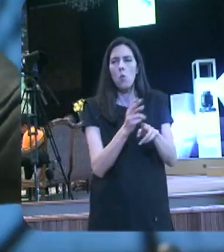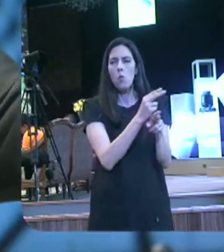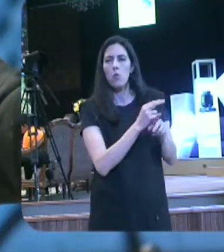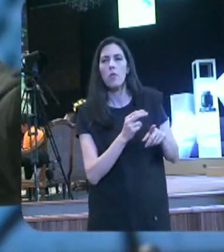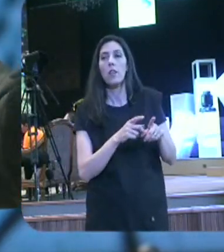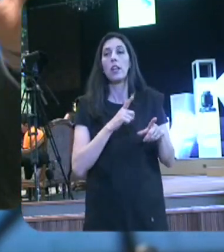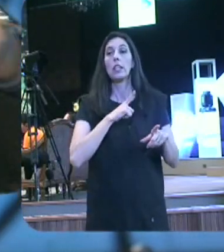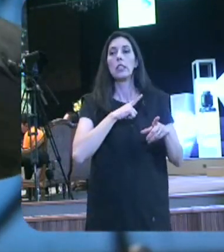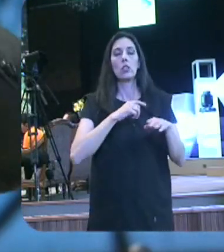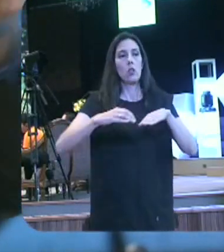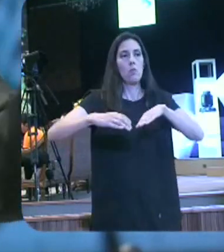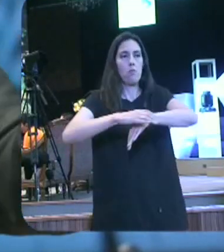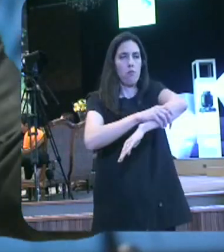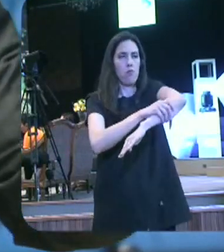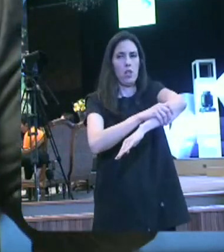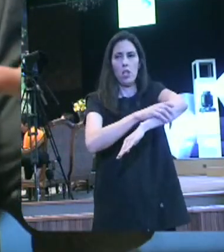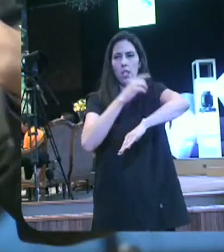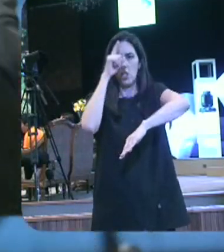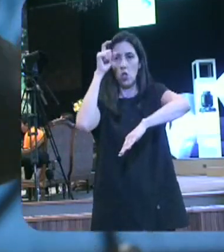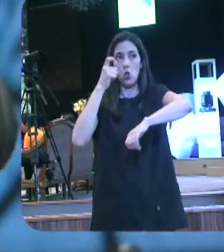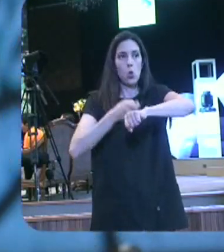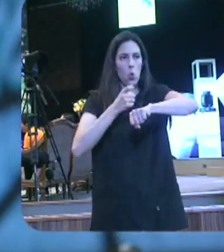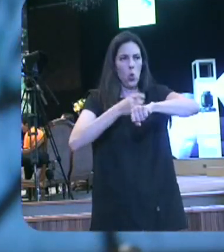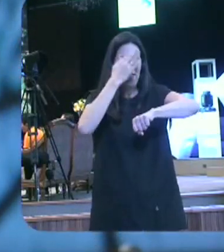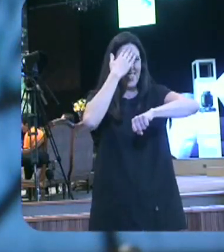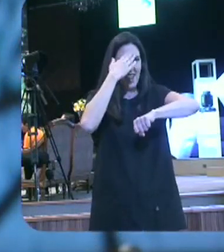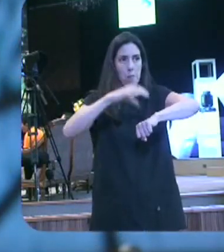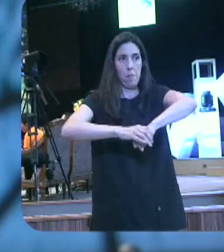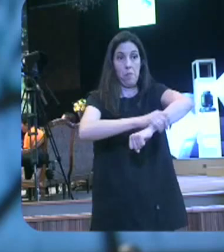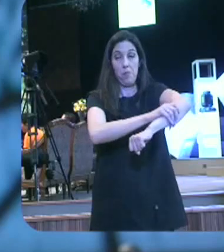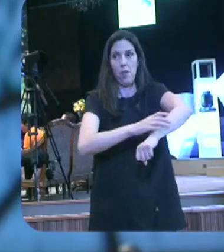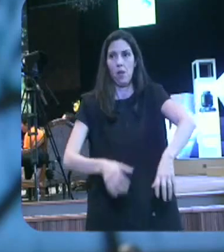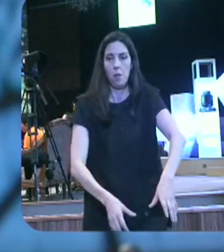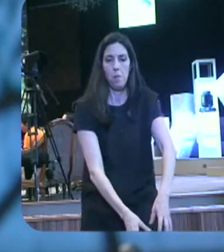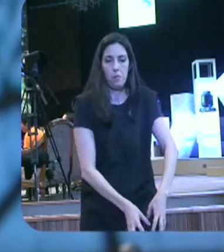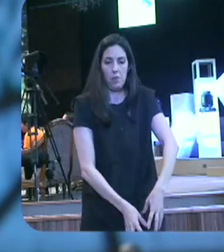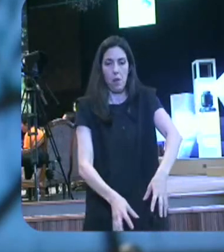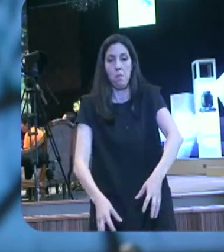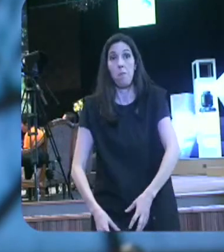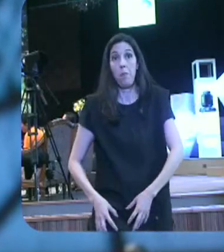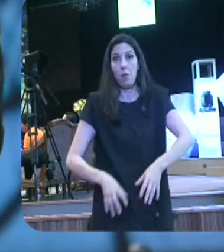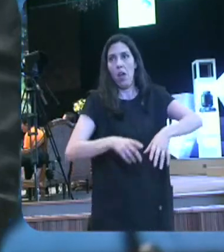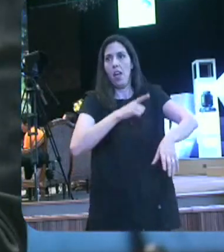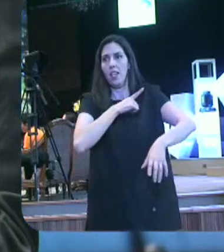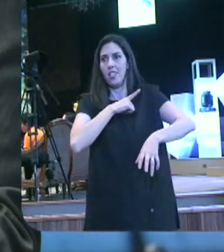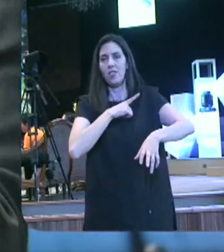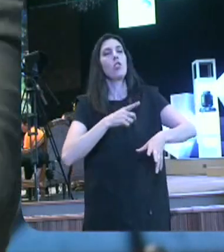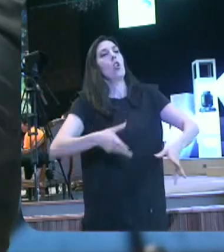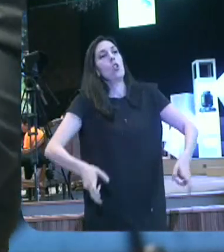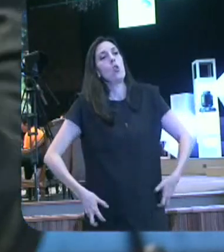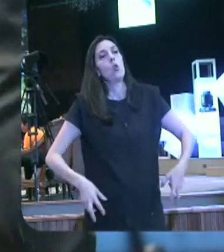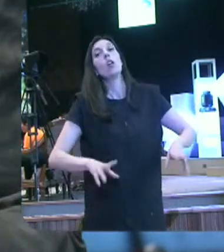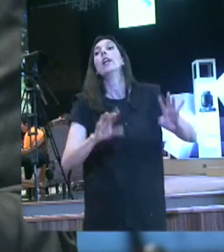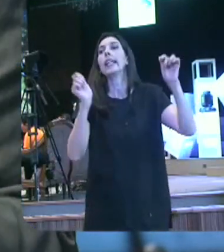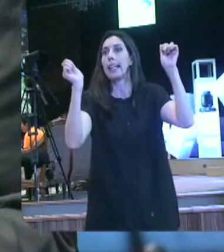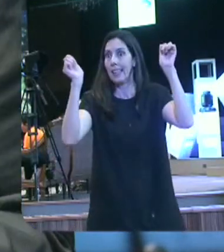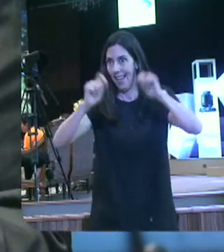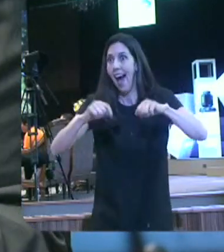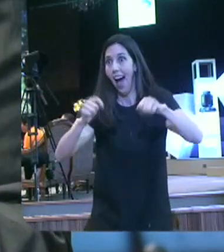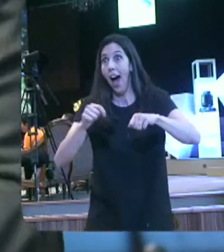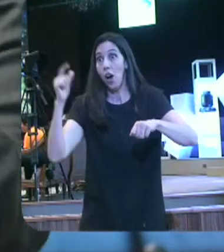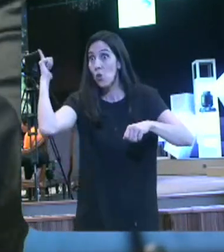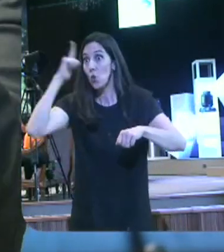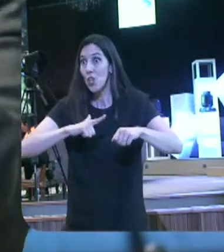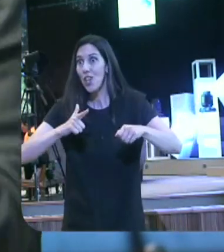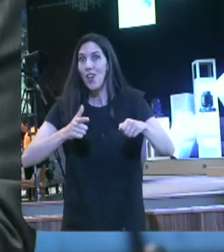tirar o gesso, e ela estava se despedindo, porque em breve está voltando para a Nigéria. Graças a Deus deu tudo certo, as 2 perninhas estão